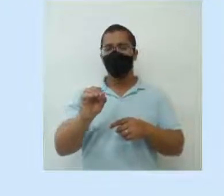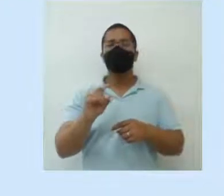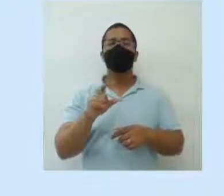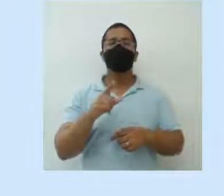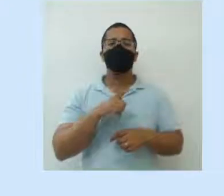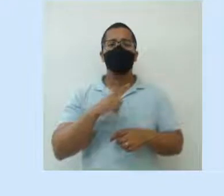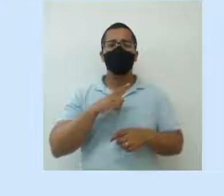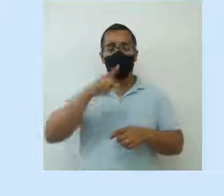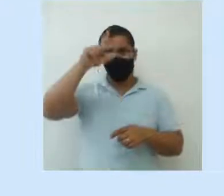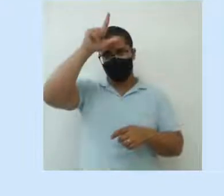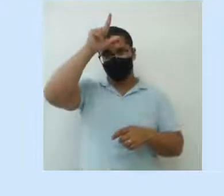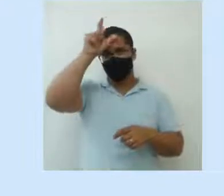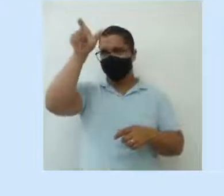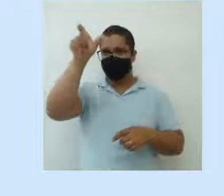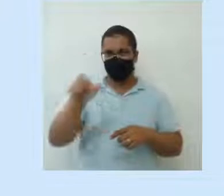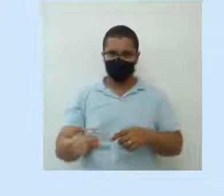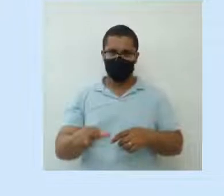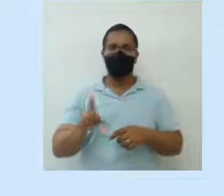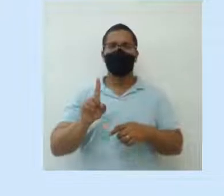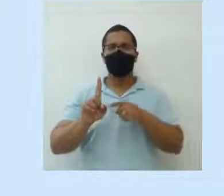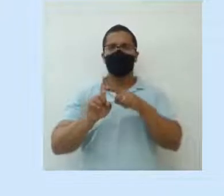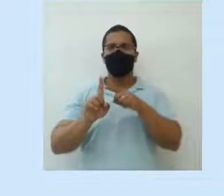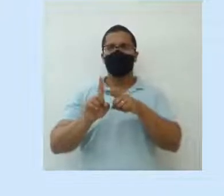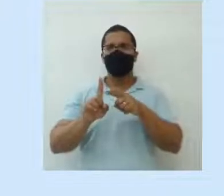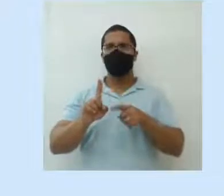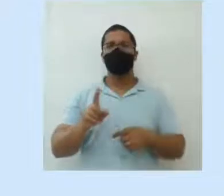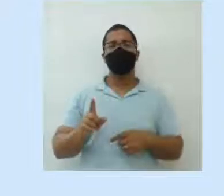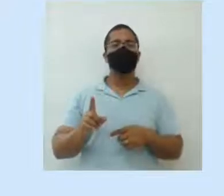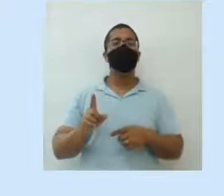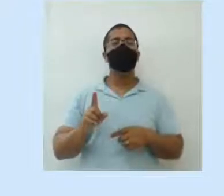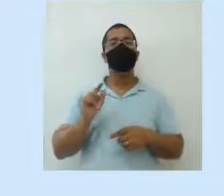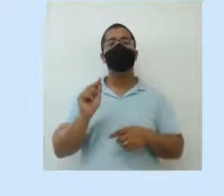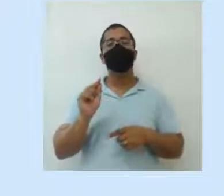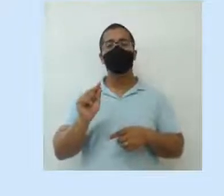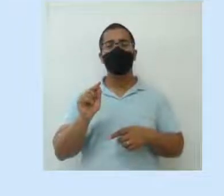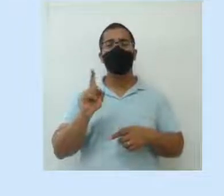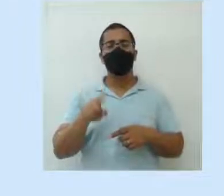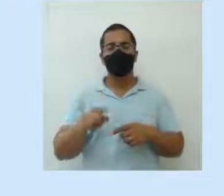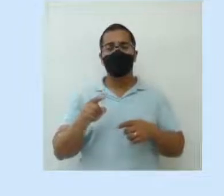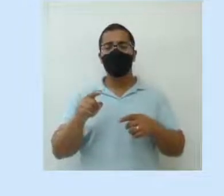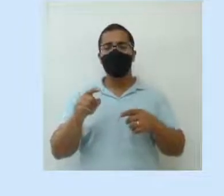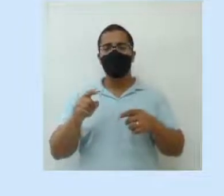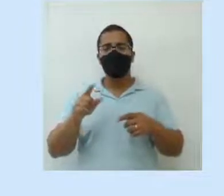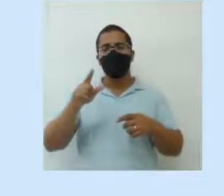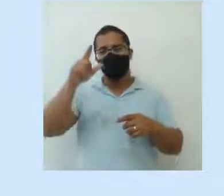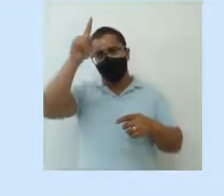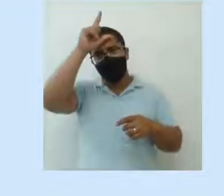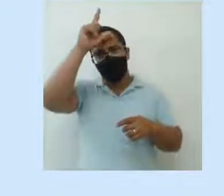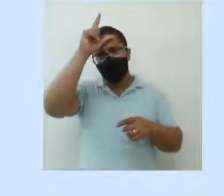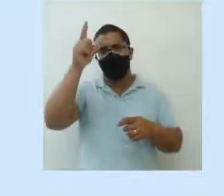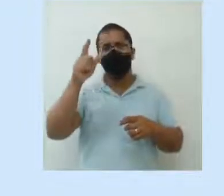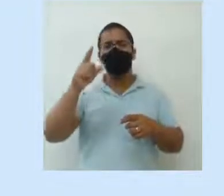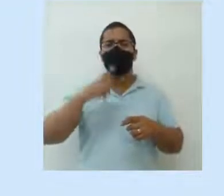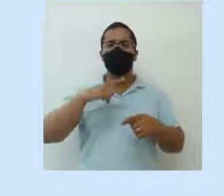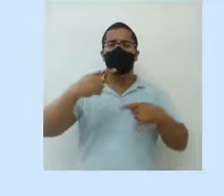o líder desse sistema, o shogun, né? Ele concentrava os poderes políticos